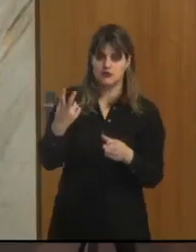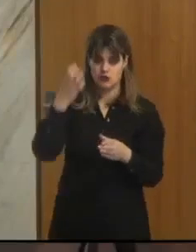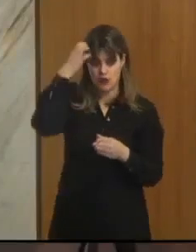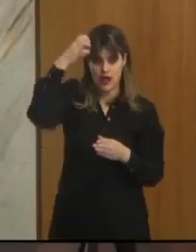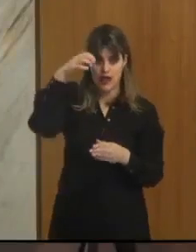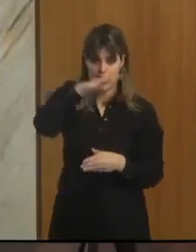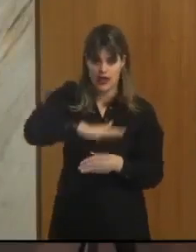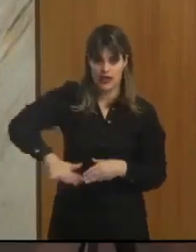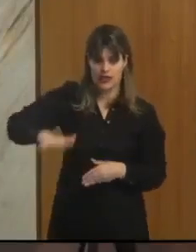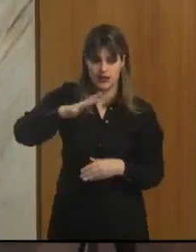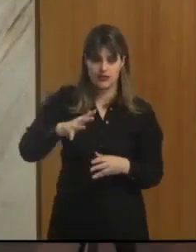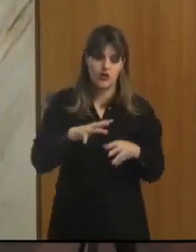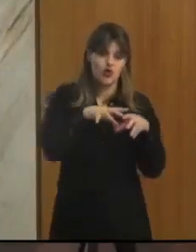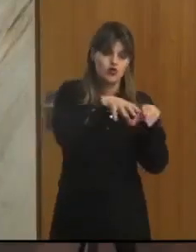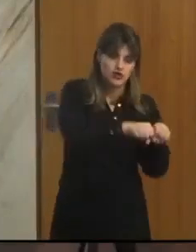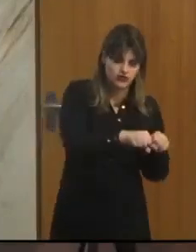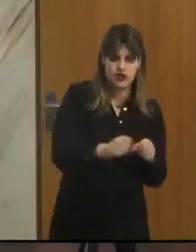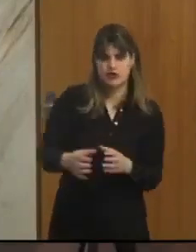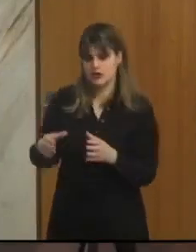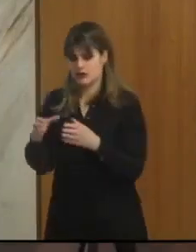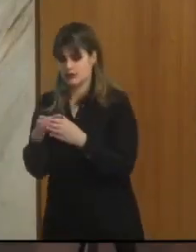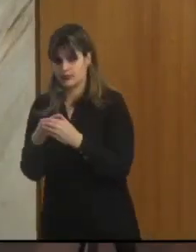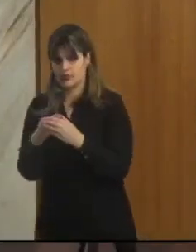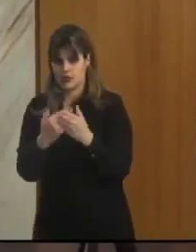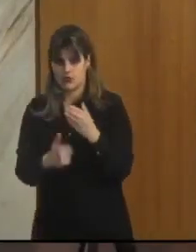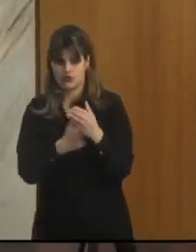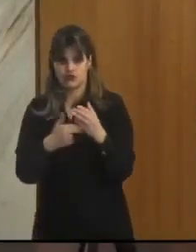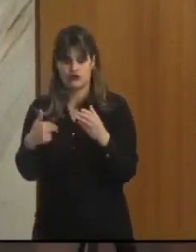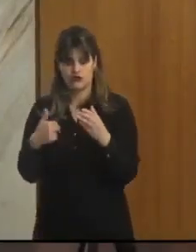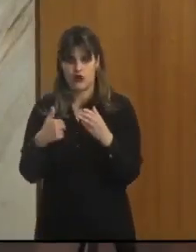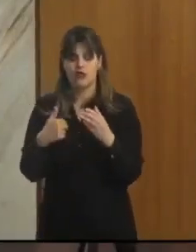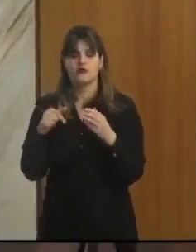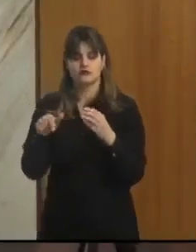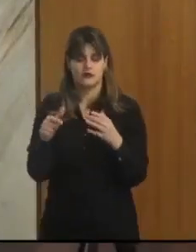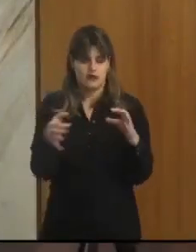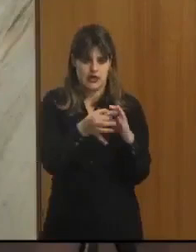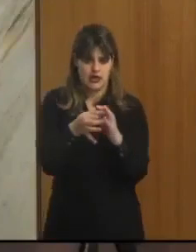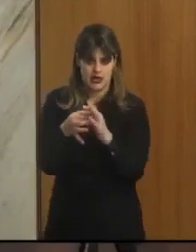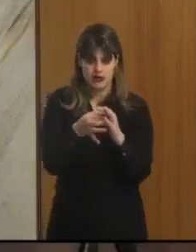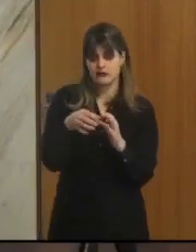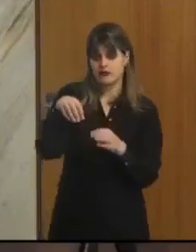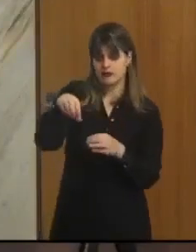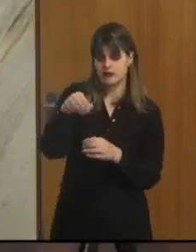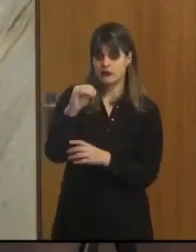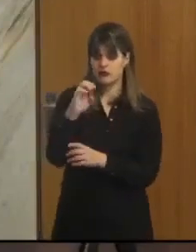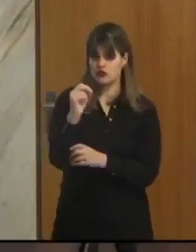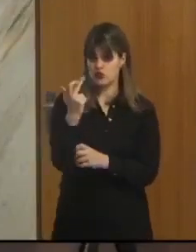reconquista e a cruzada estão iminentemente ligadas. Sor passa assim a ser, com outros